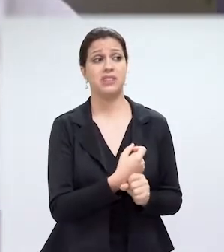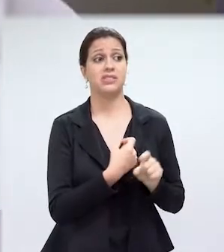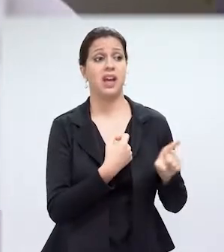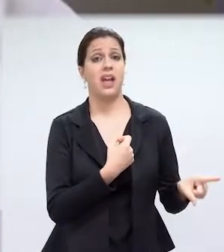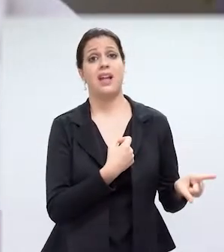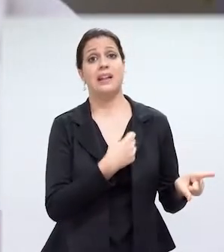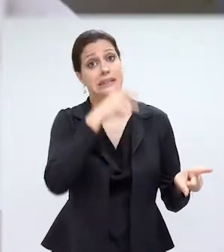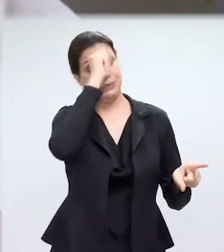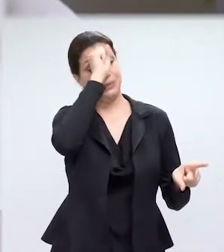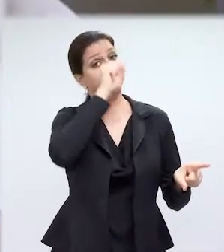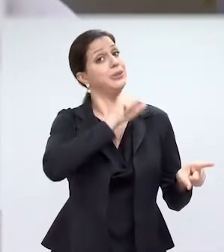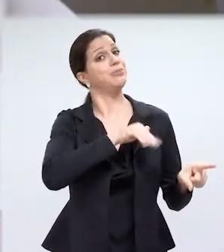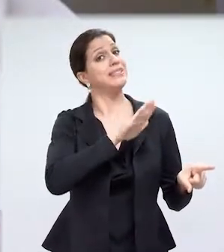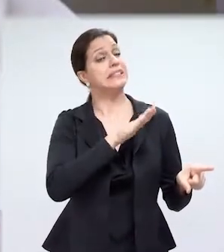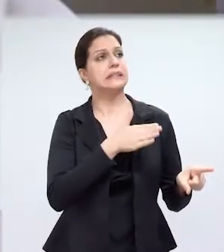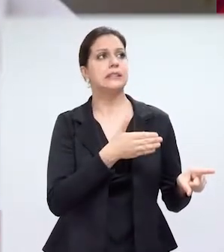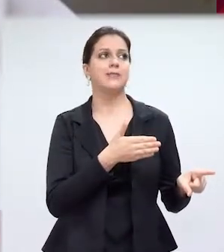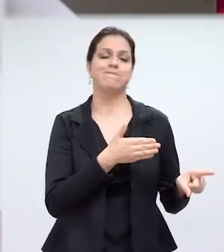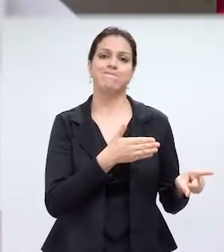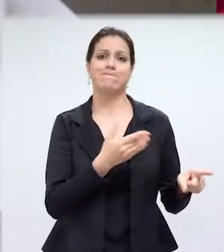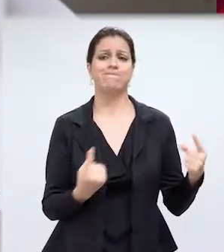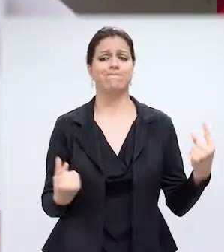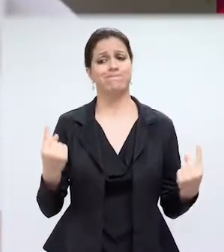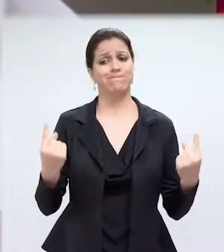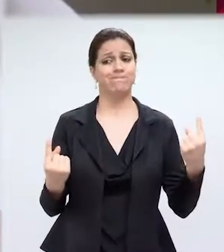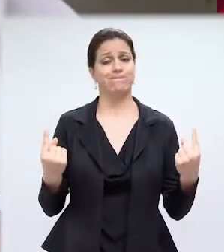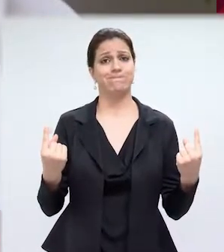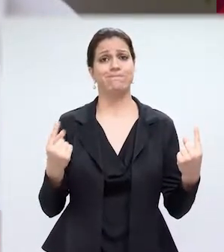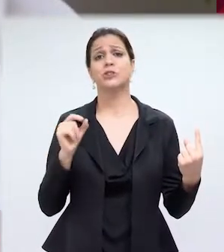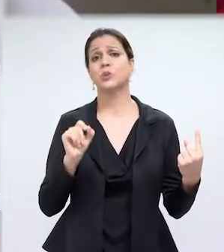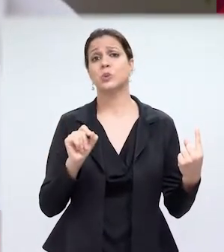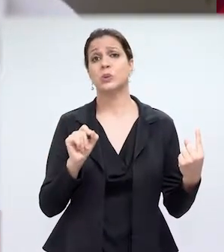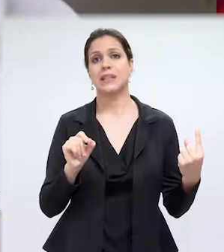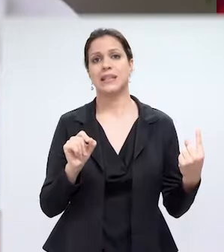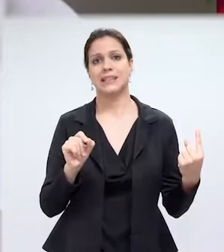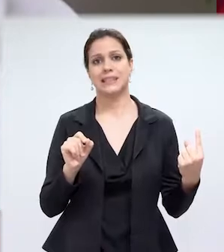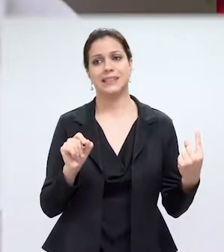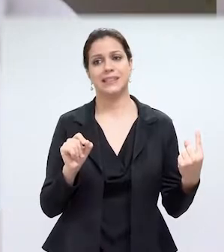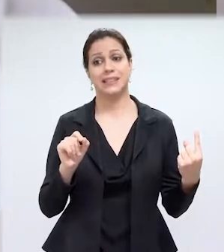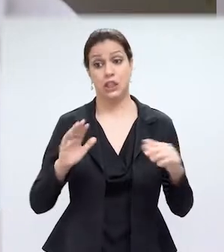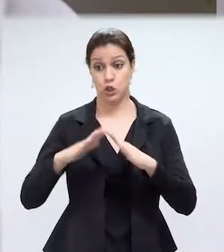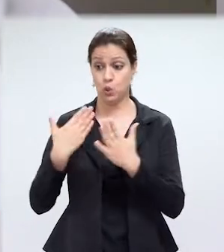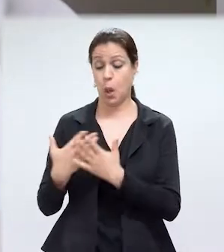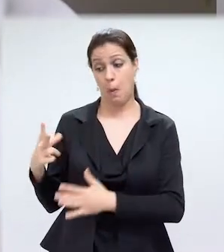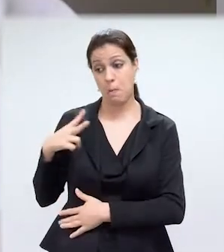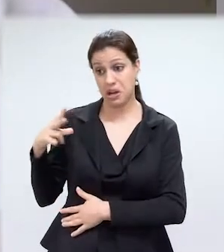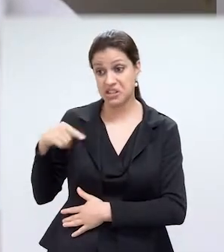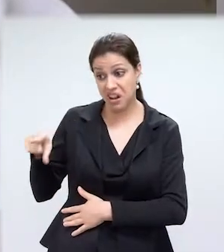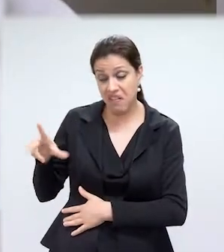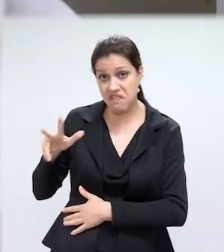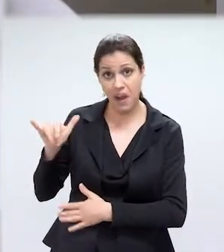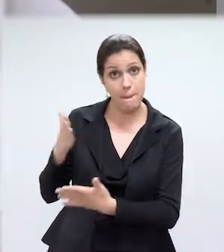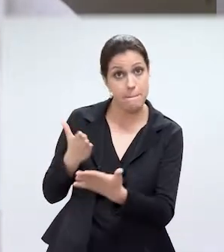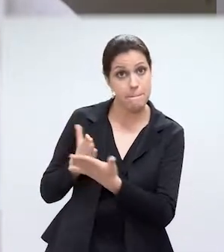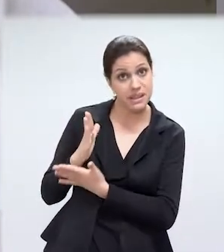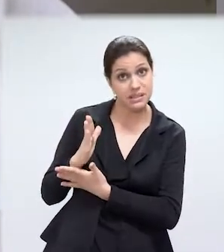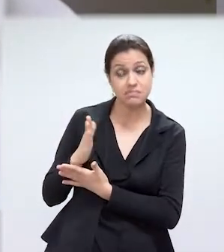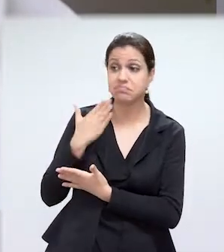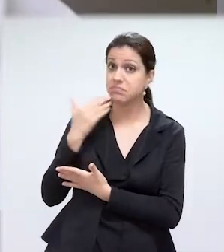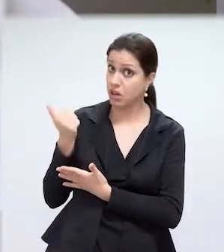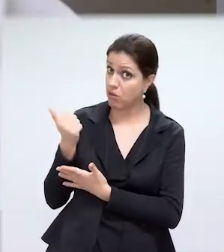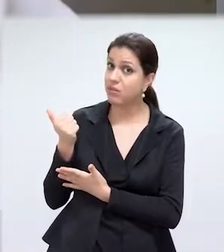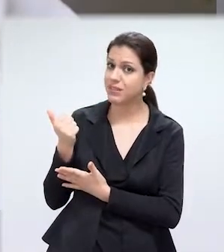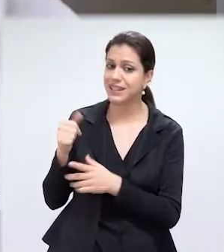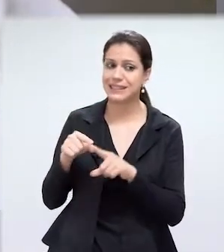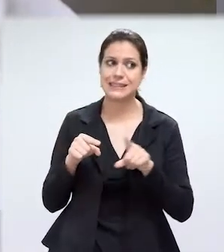ano de 2020 enfrentou a pandemia, é como se a gente dissesse o seguinte, né? O aluno da escola particular,